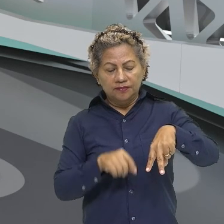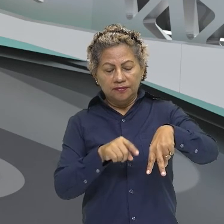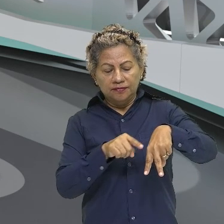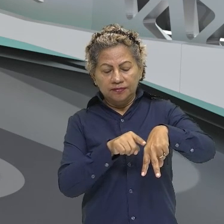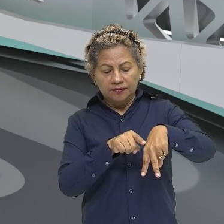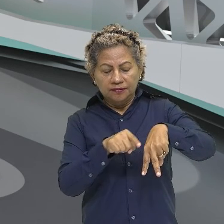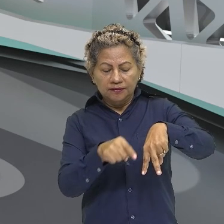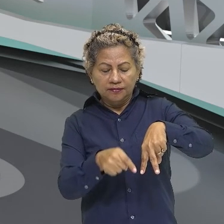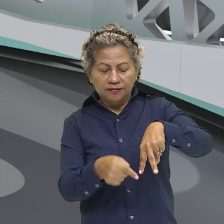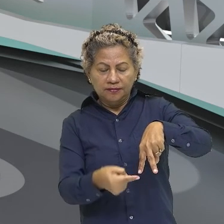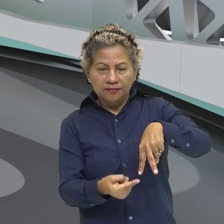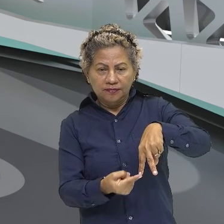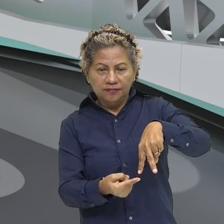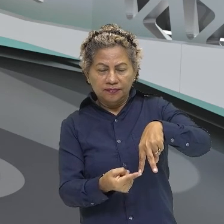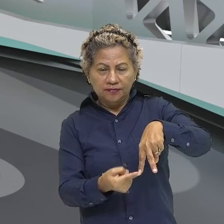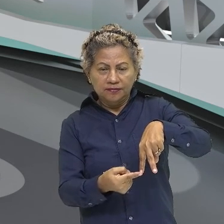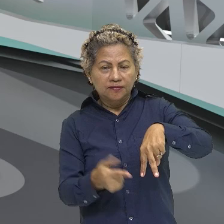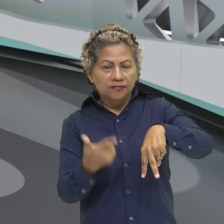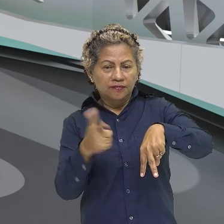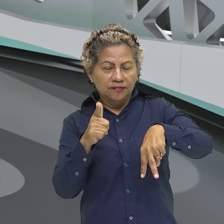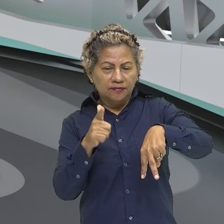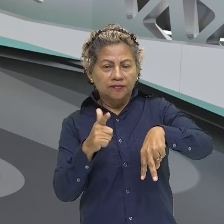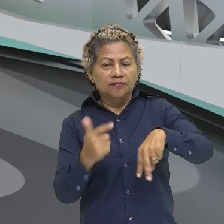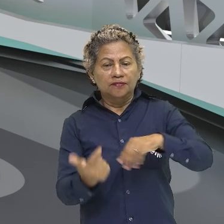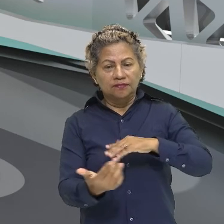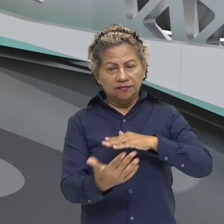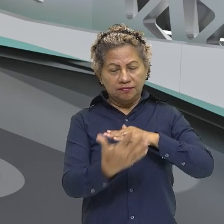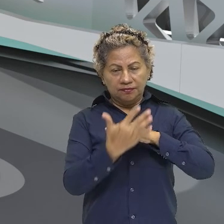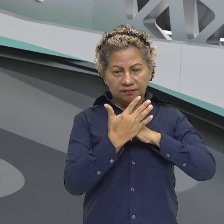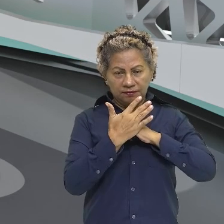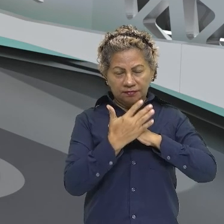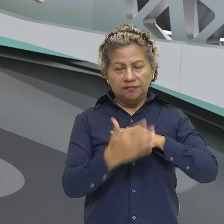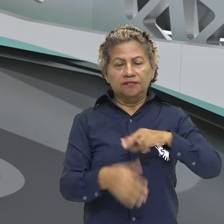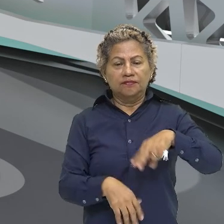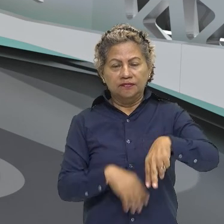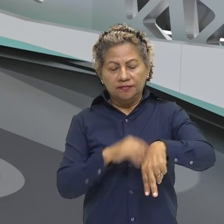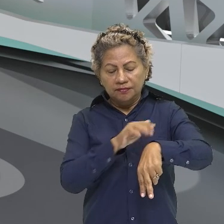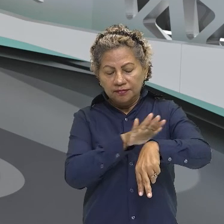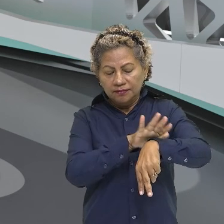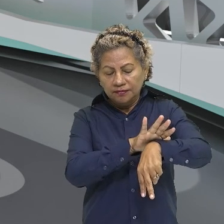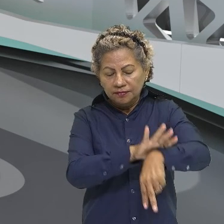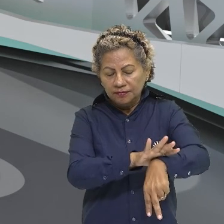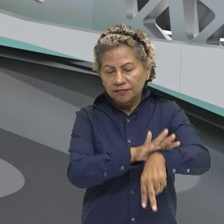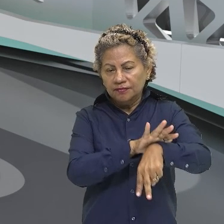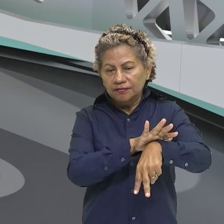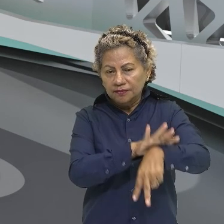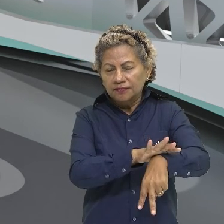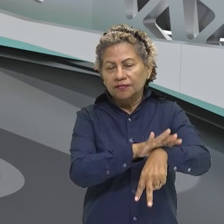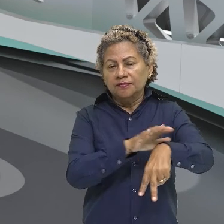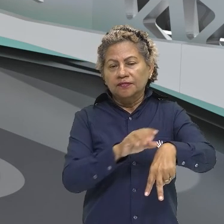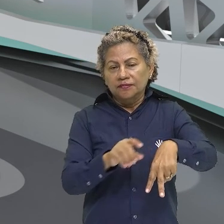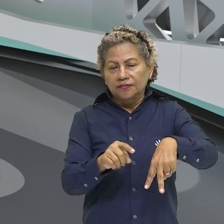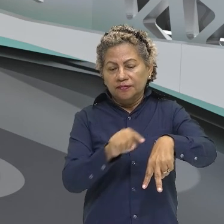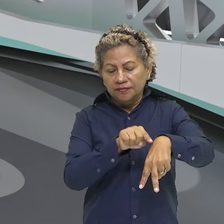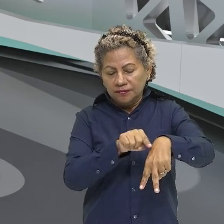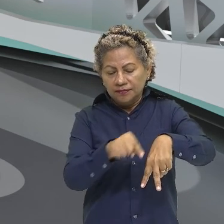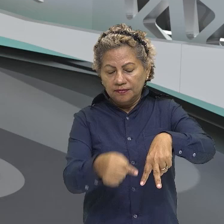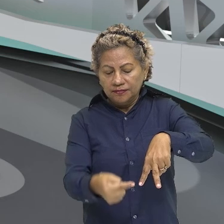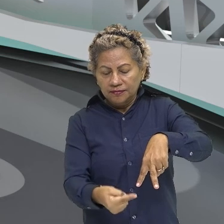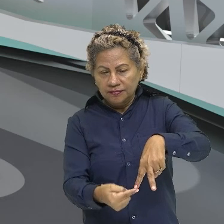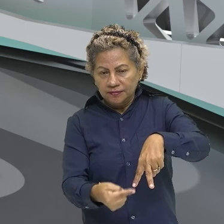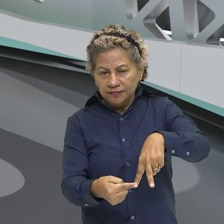aí uma pessoa força a sua costa para baixo, né? Empurrando,